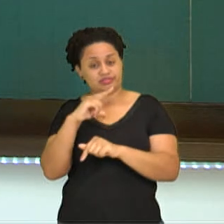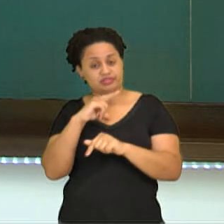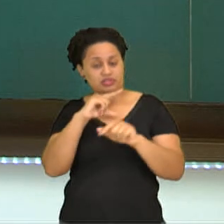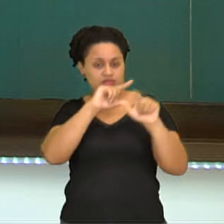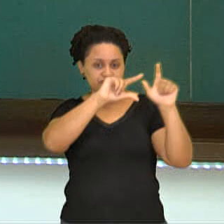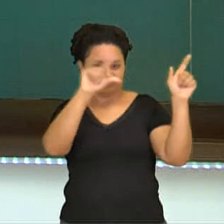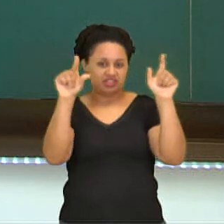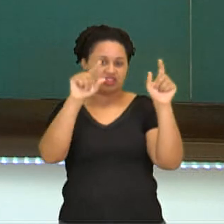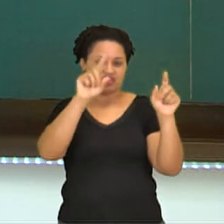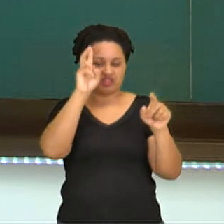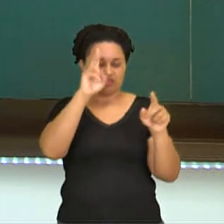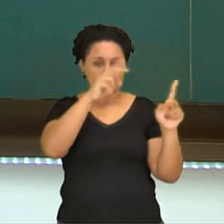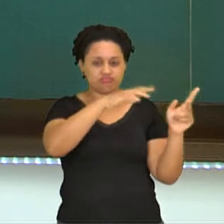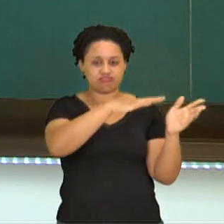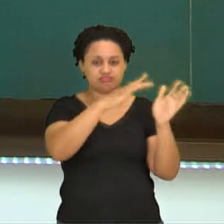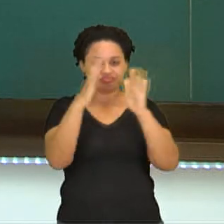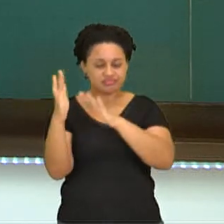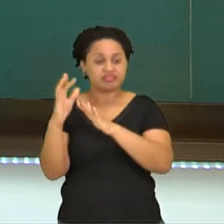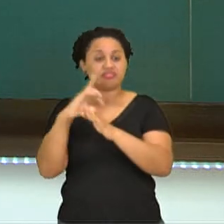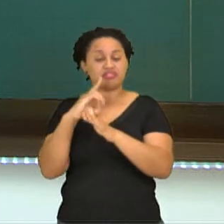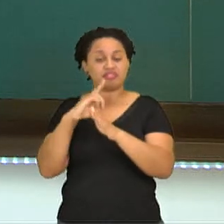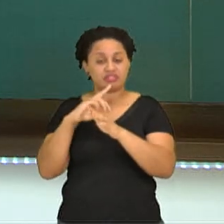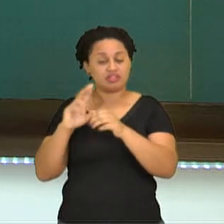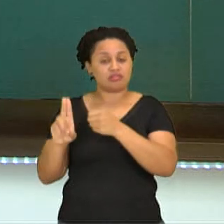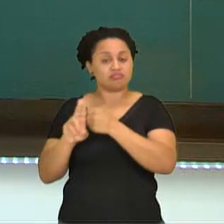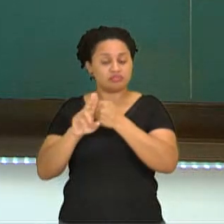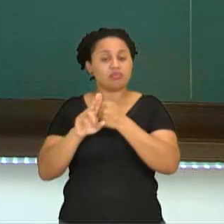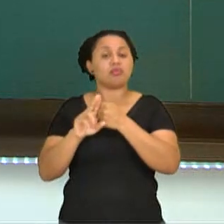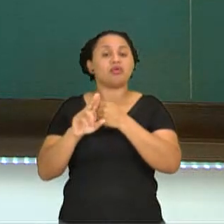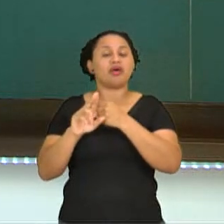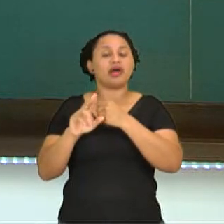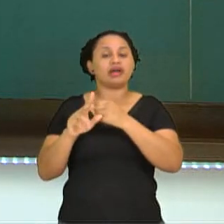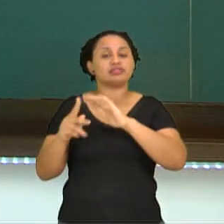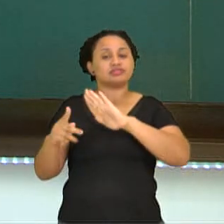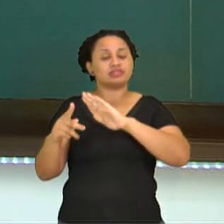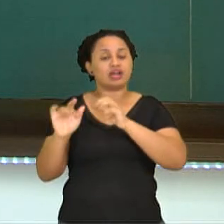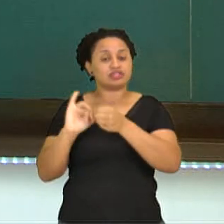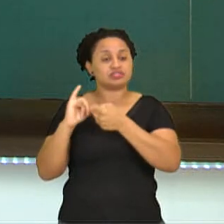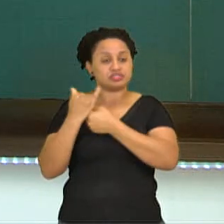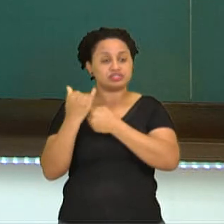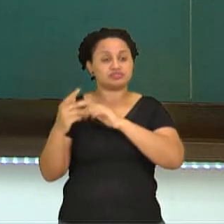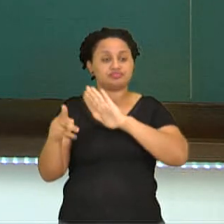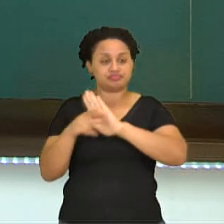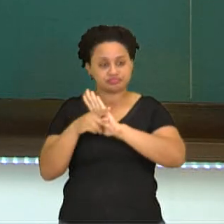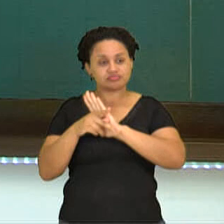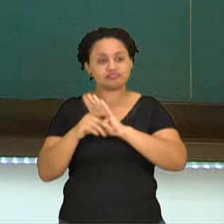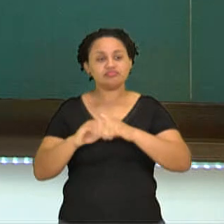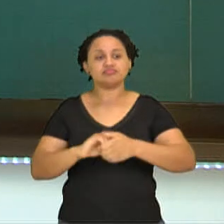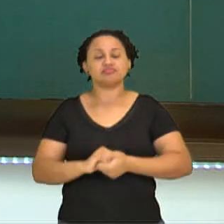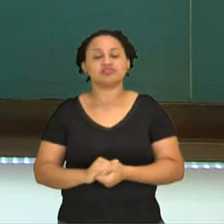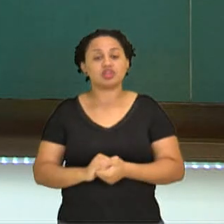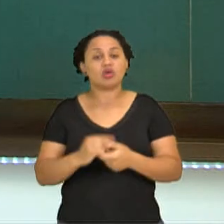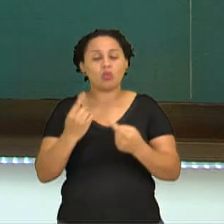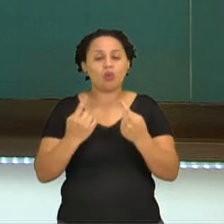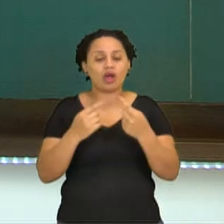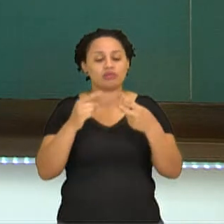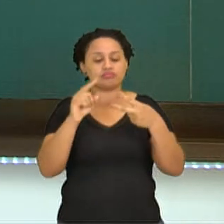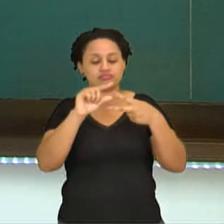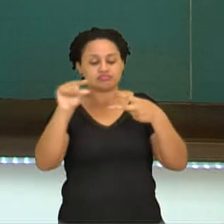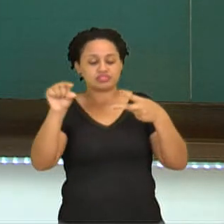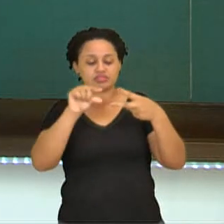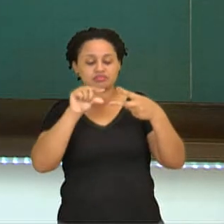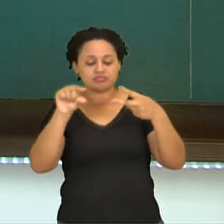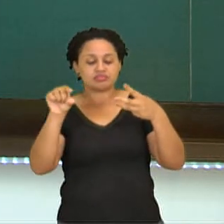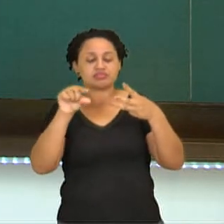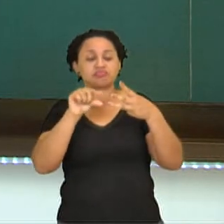aqui nós vamos ter um possessivo adjetivo? Então, olha lá. Oh, here it is. Ah, aqui está